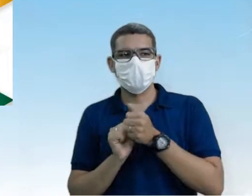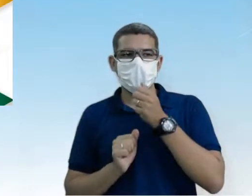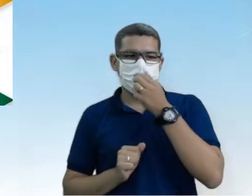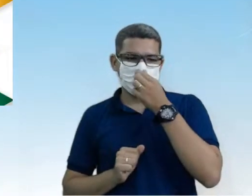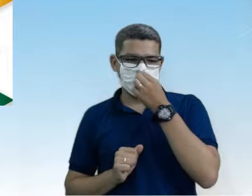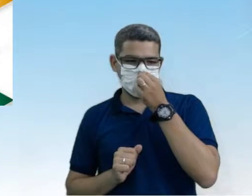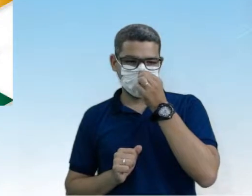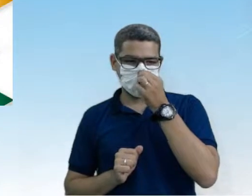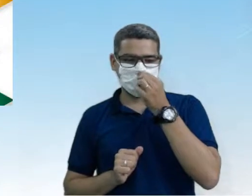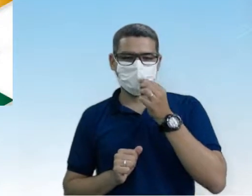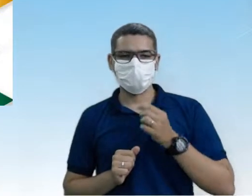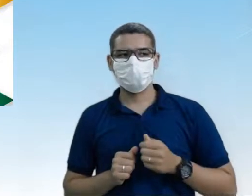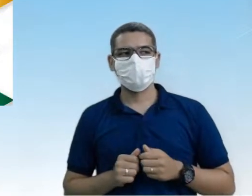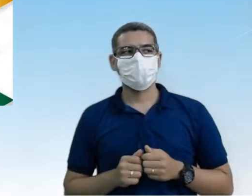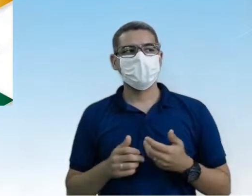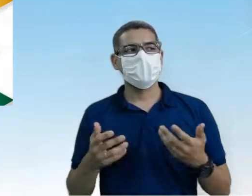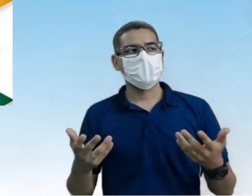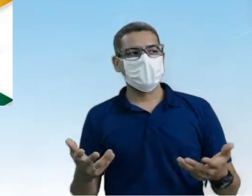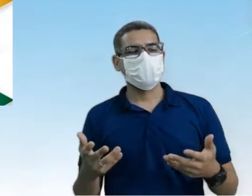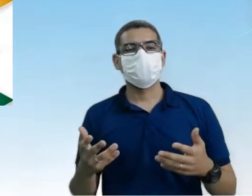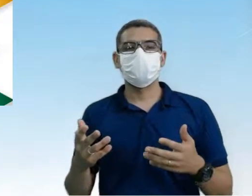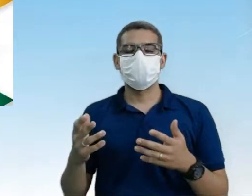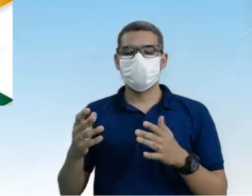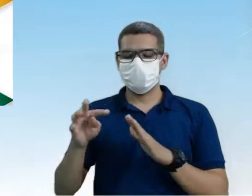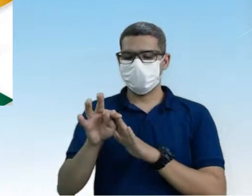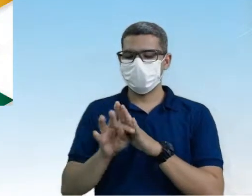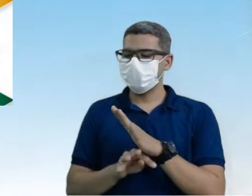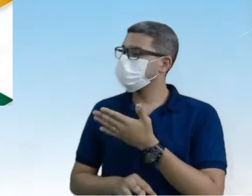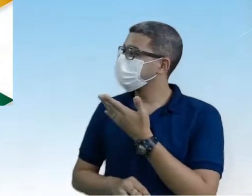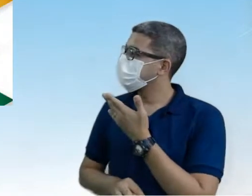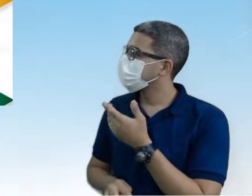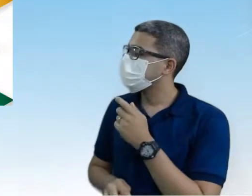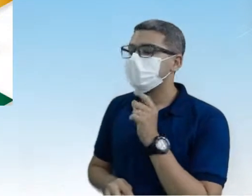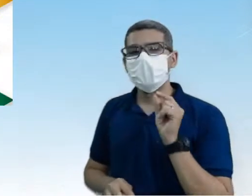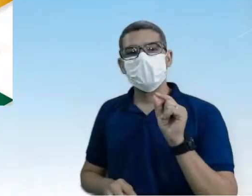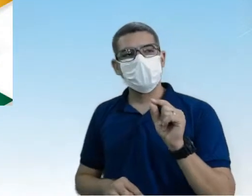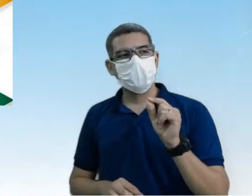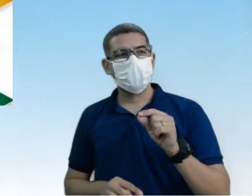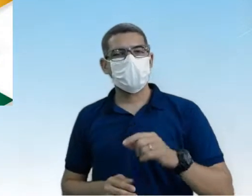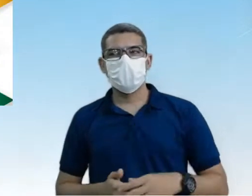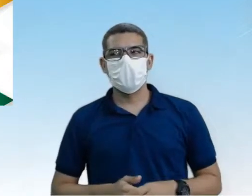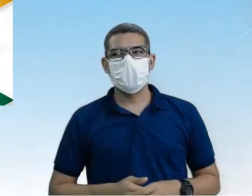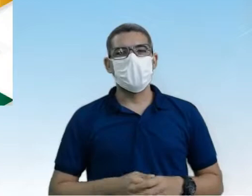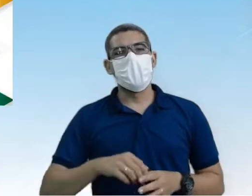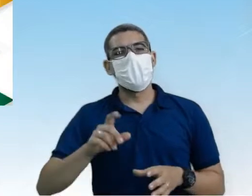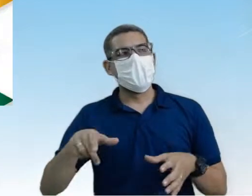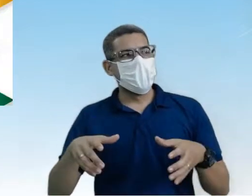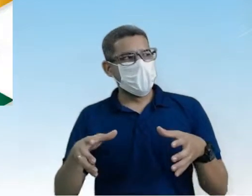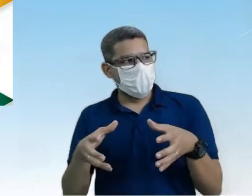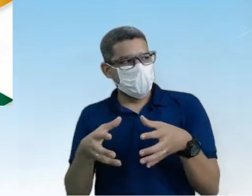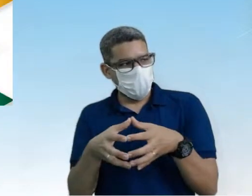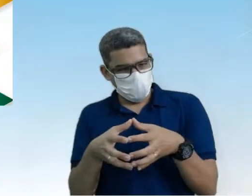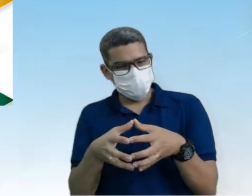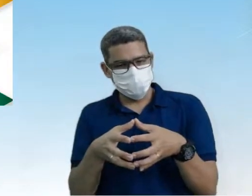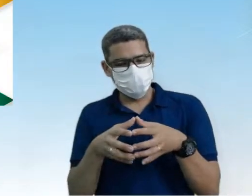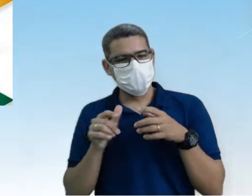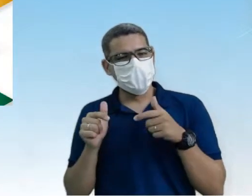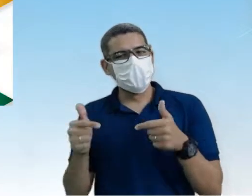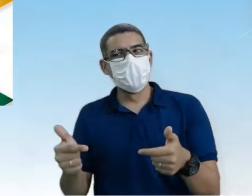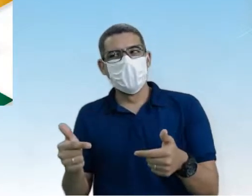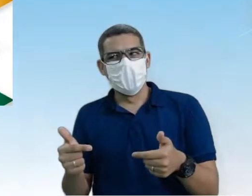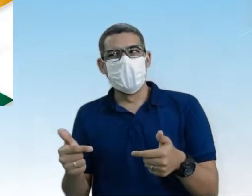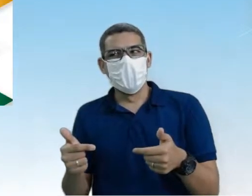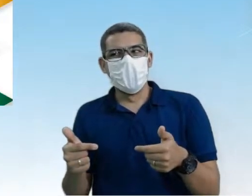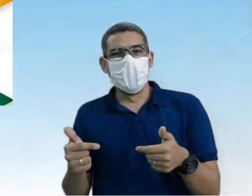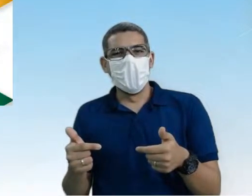a campanha, como tem aí no nosso texto em destaque, é a set of actions, um conjunto de ações in the